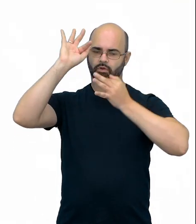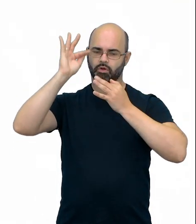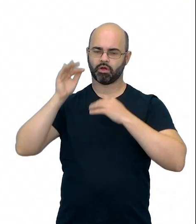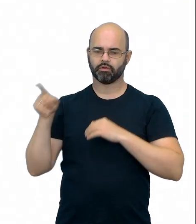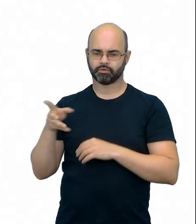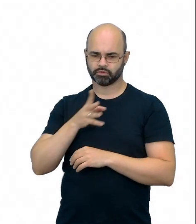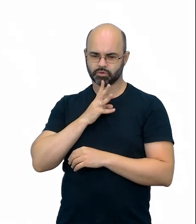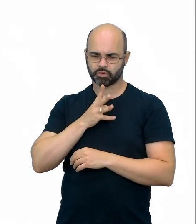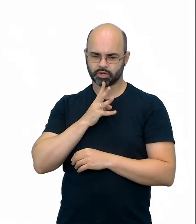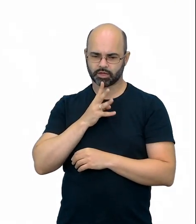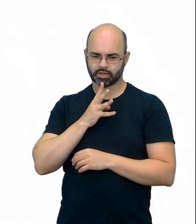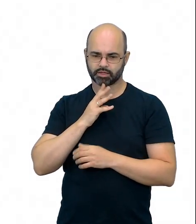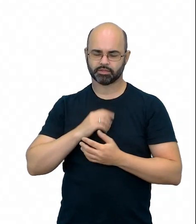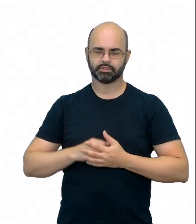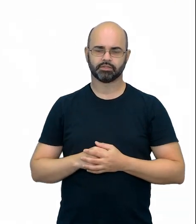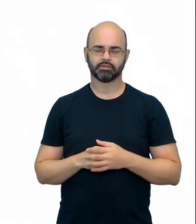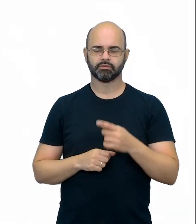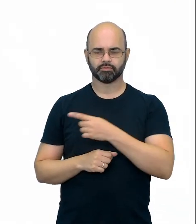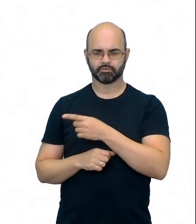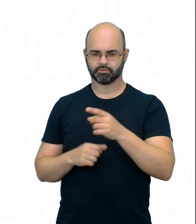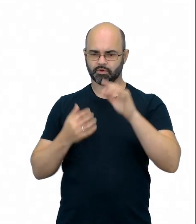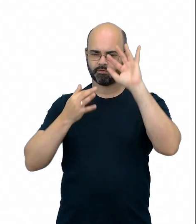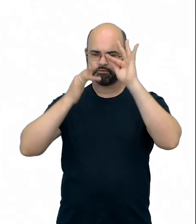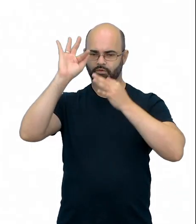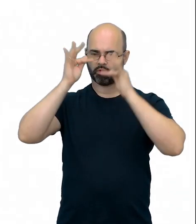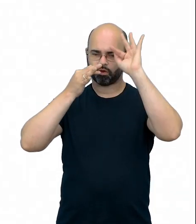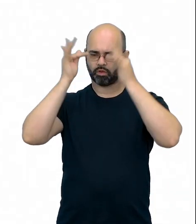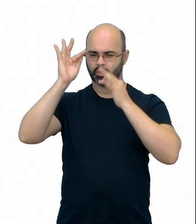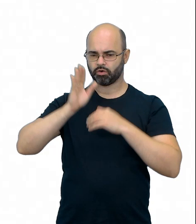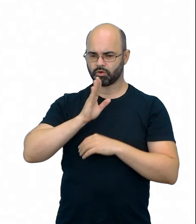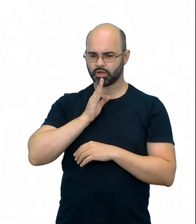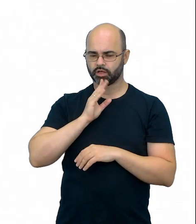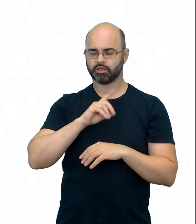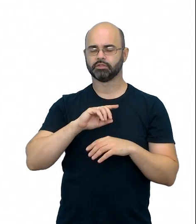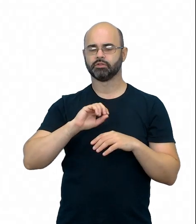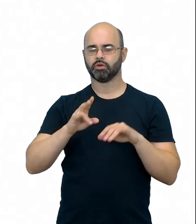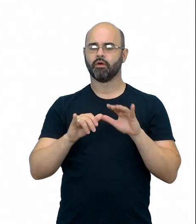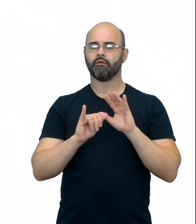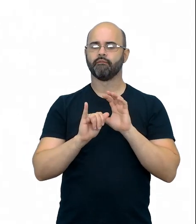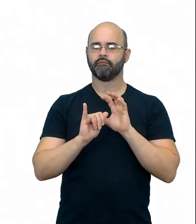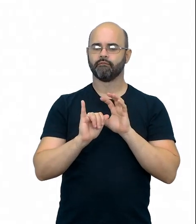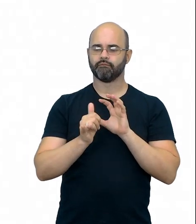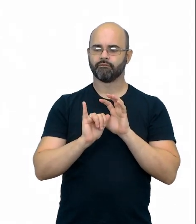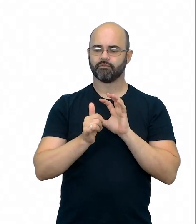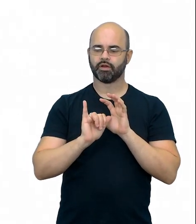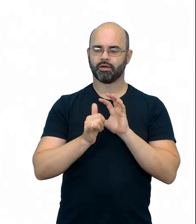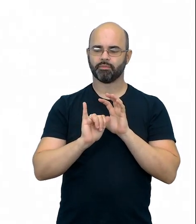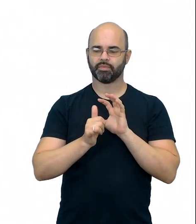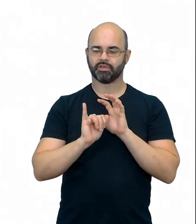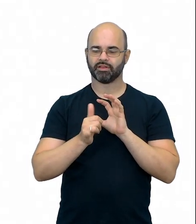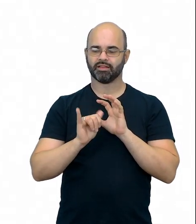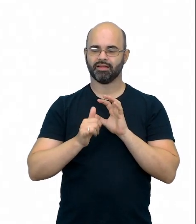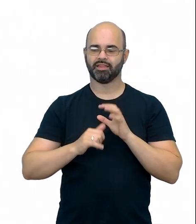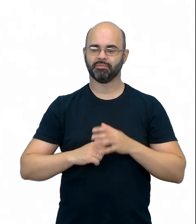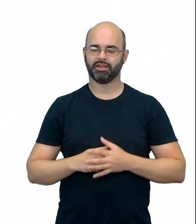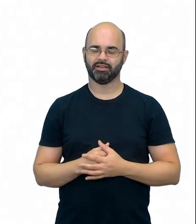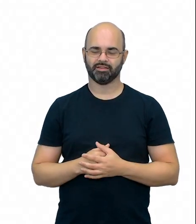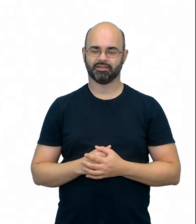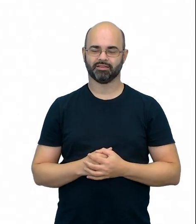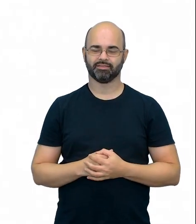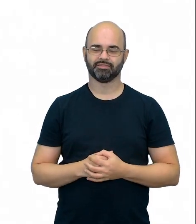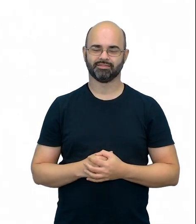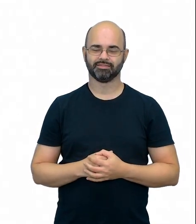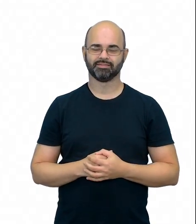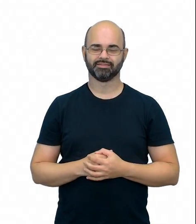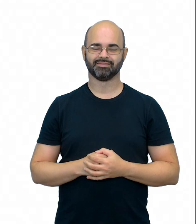para a nossa cultura, né? Já ouviram falar de folclore, de fábula? Já ouviram de alguma lenda? Temos lendas urbanas, que é